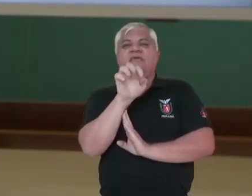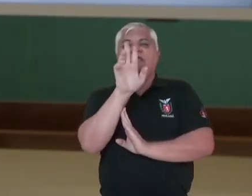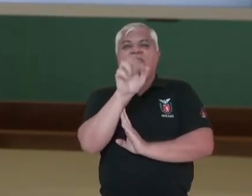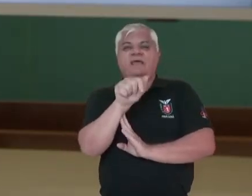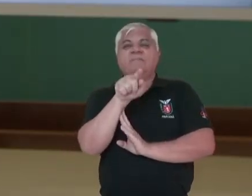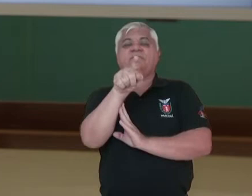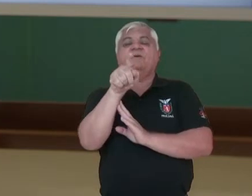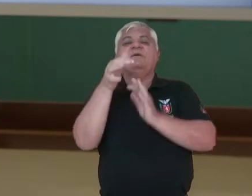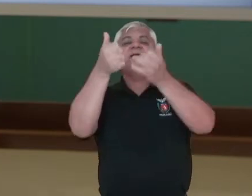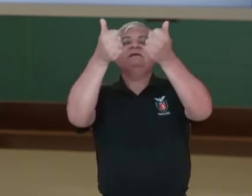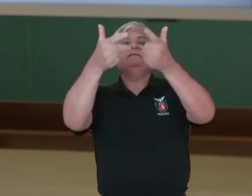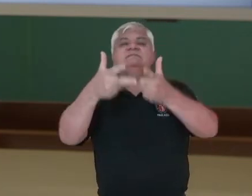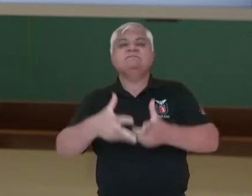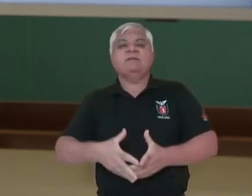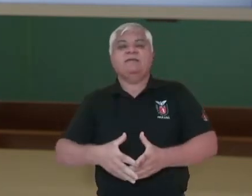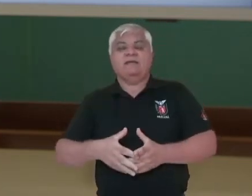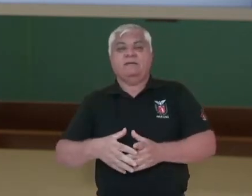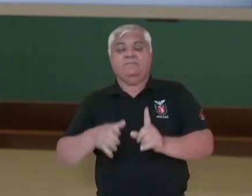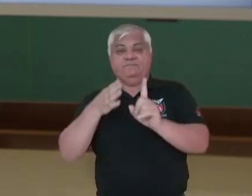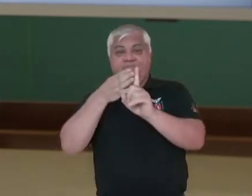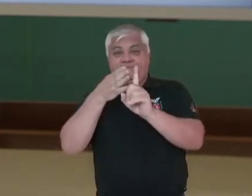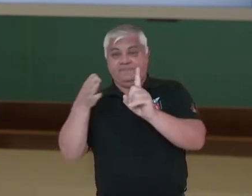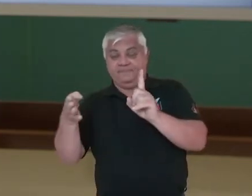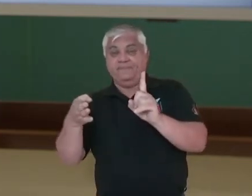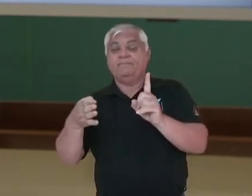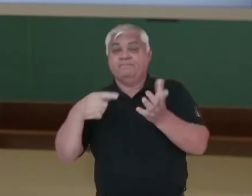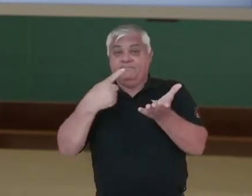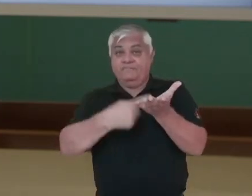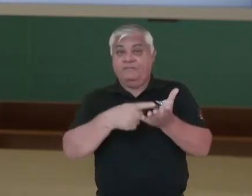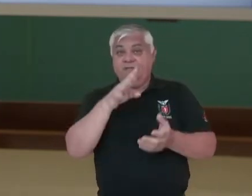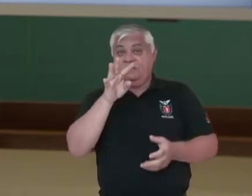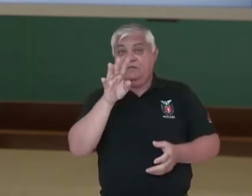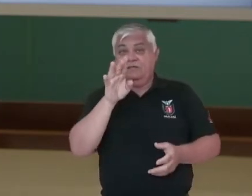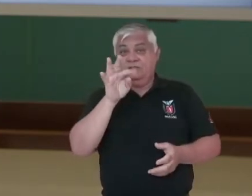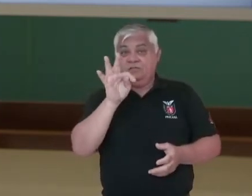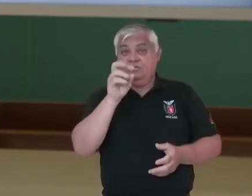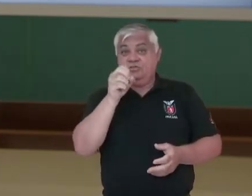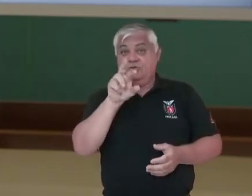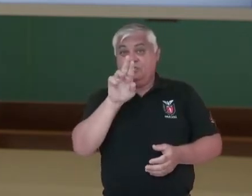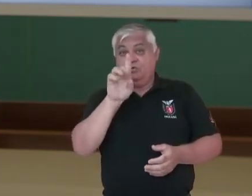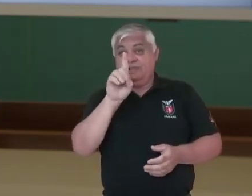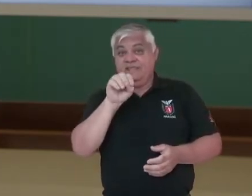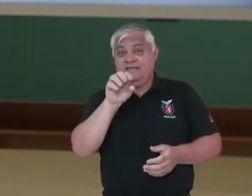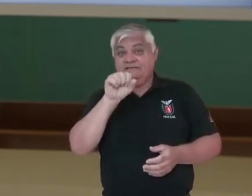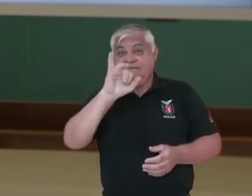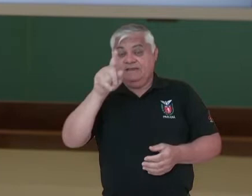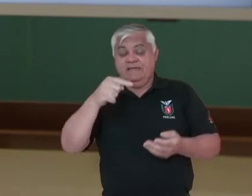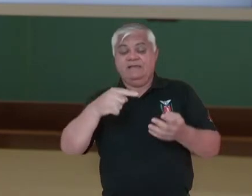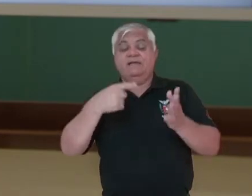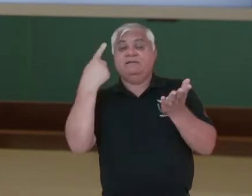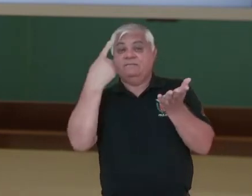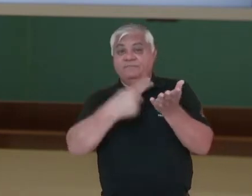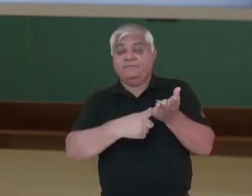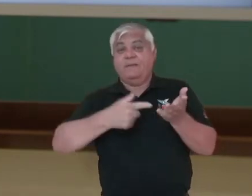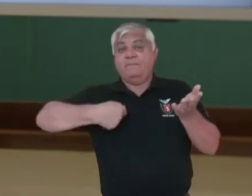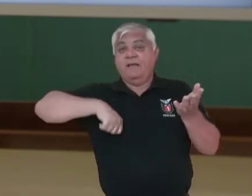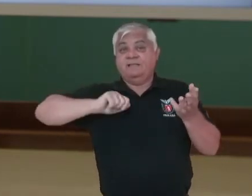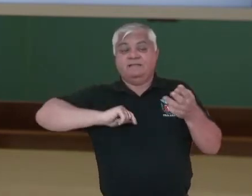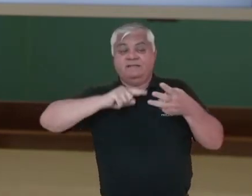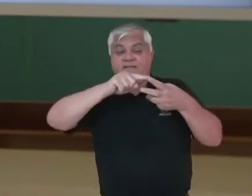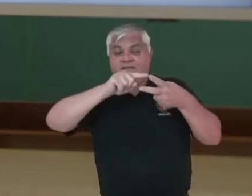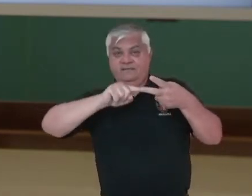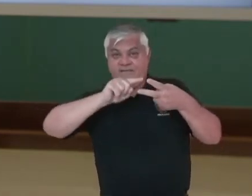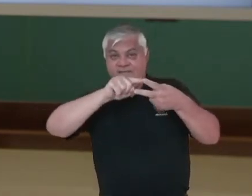as diferenças entre Tratado de Tordesilhas e o Tratado de Madrid. Então, nós vimos os